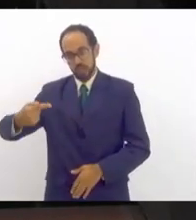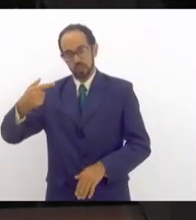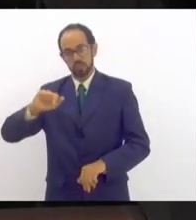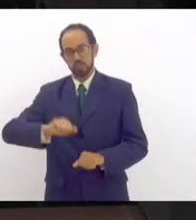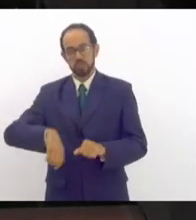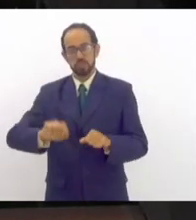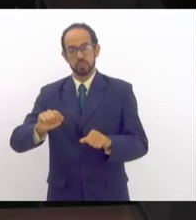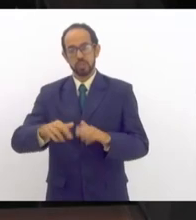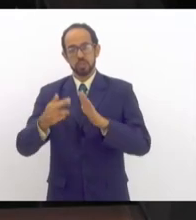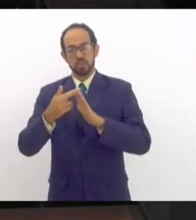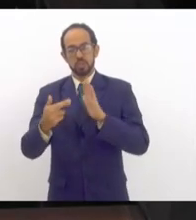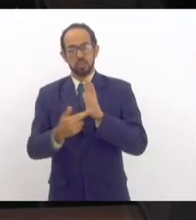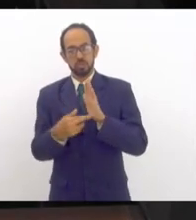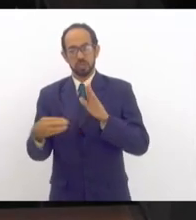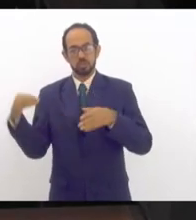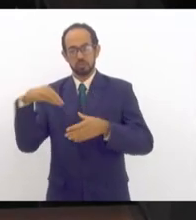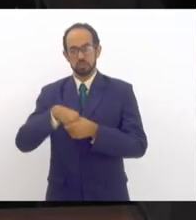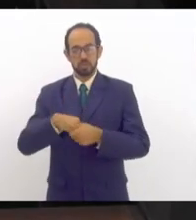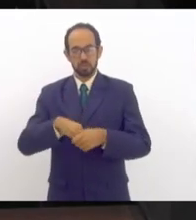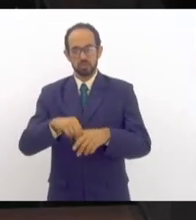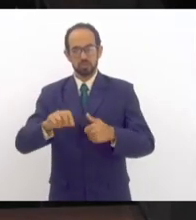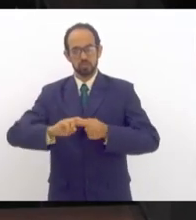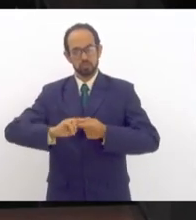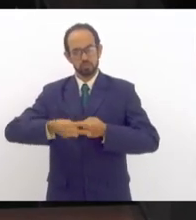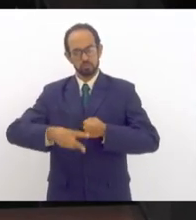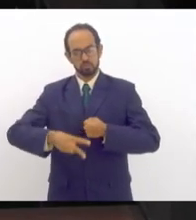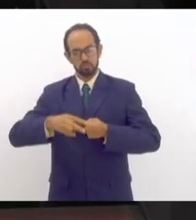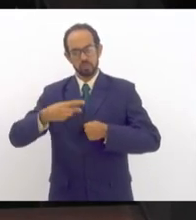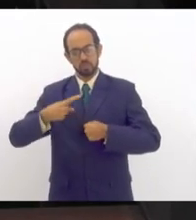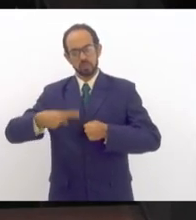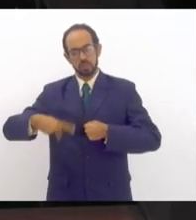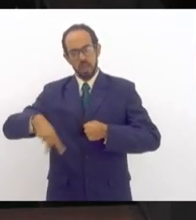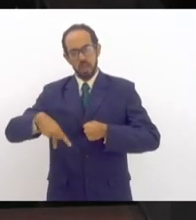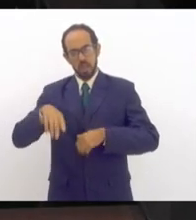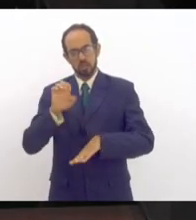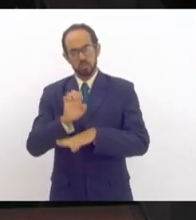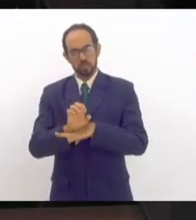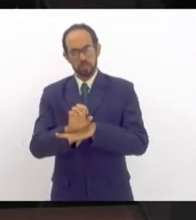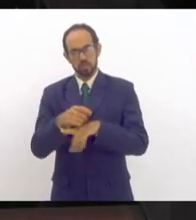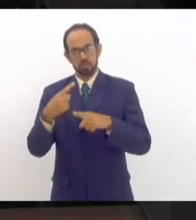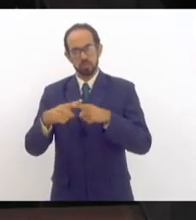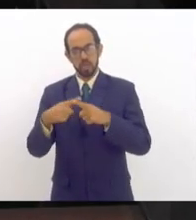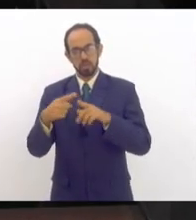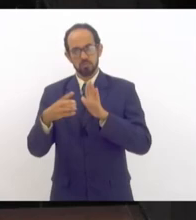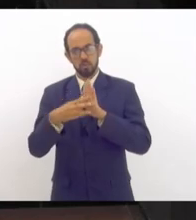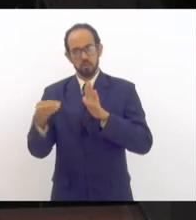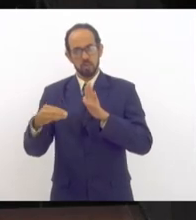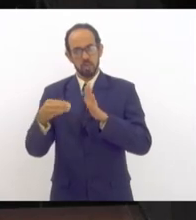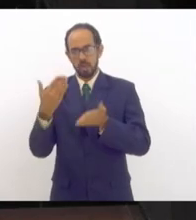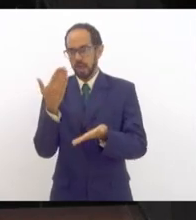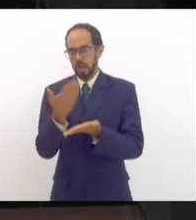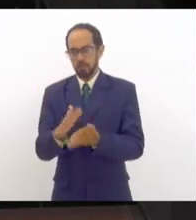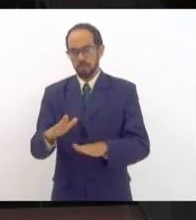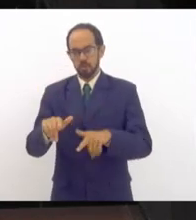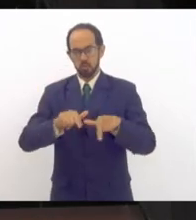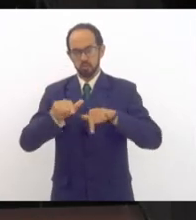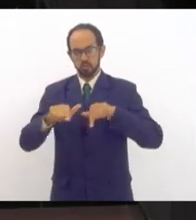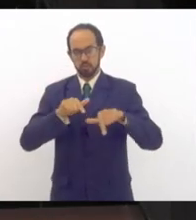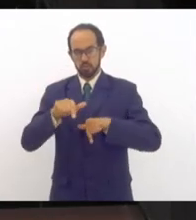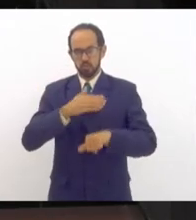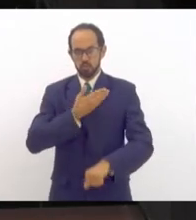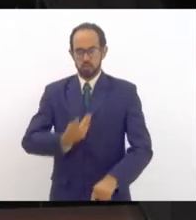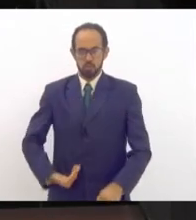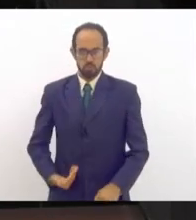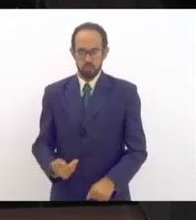regulamentações os seus desdobramentos nos Estados porque esse modelo tá acabando com serviço público e não só tá acabando